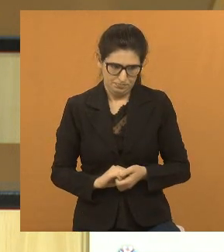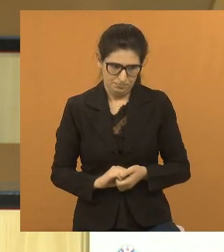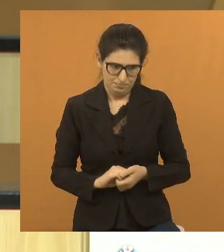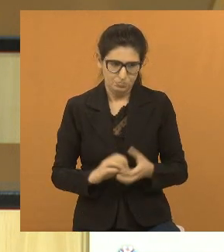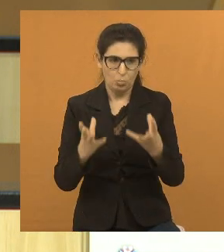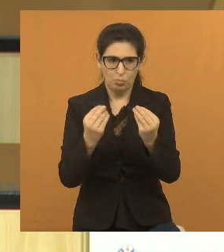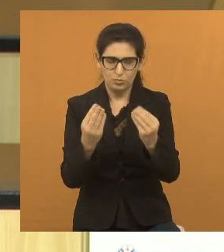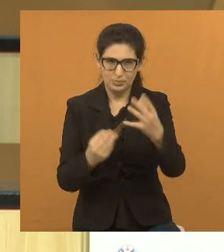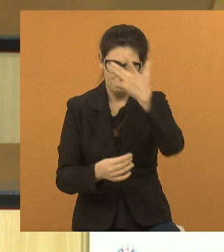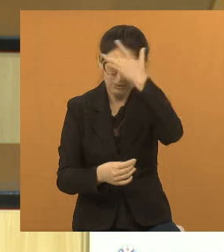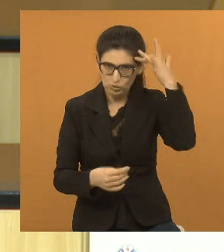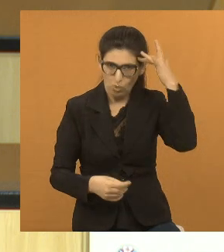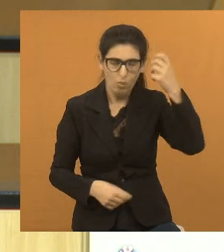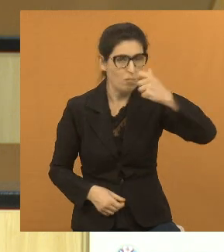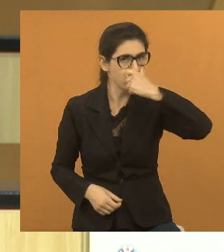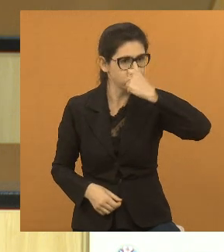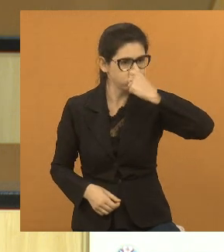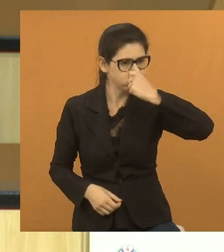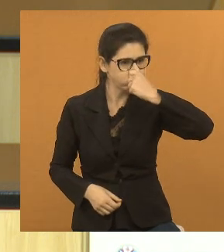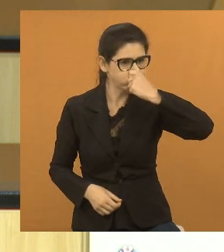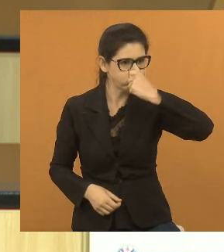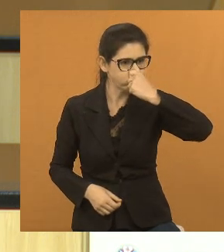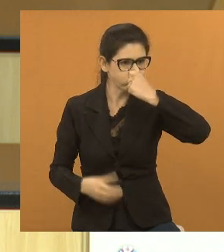maior, né, porque está